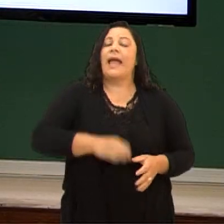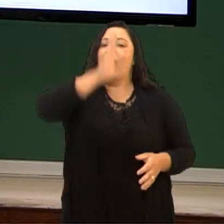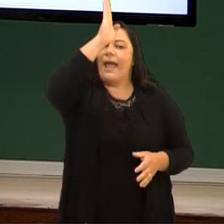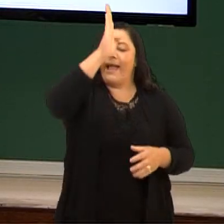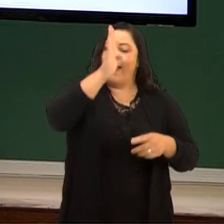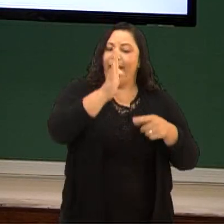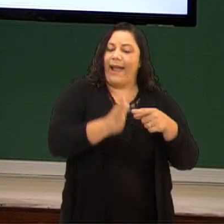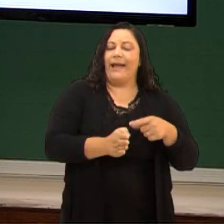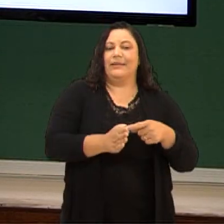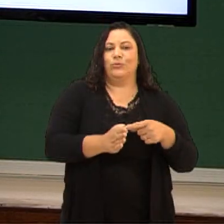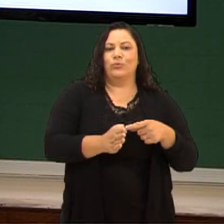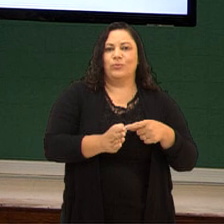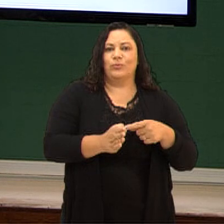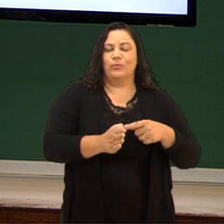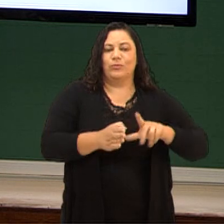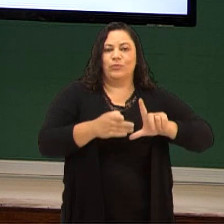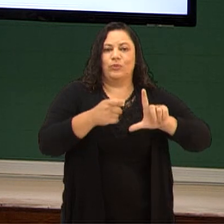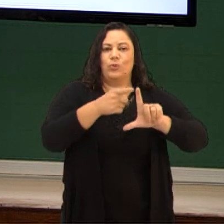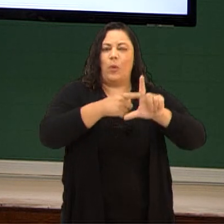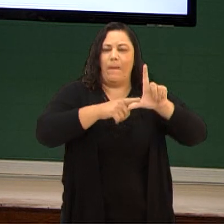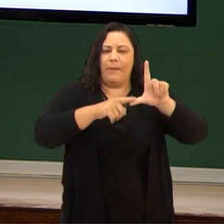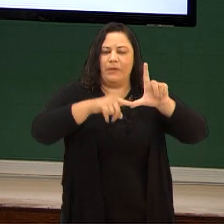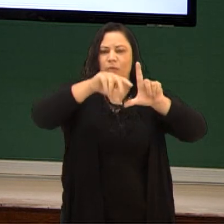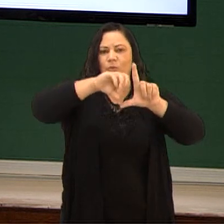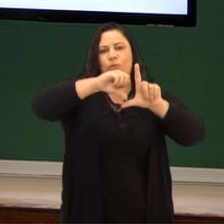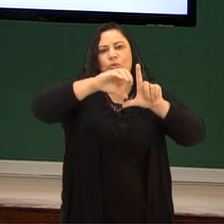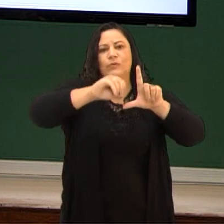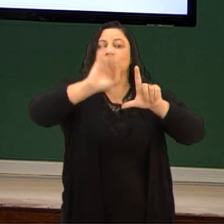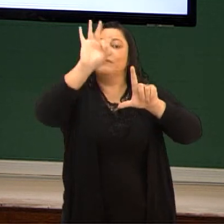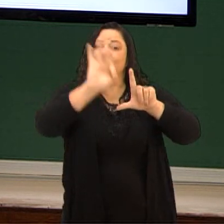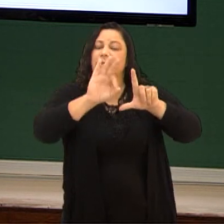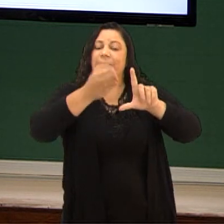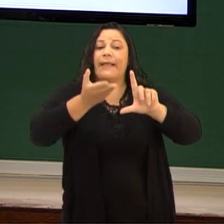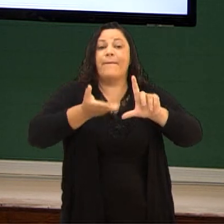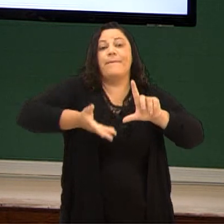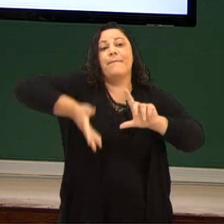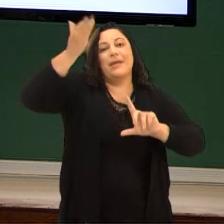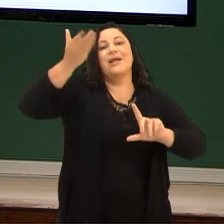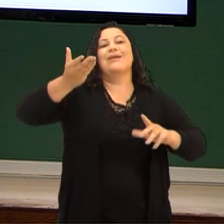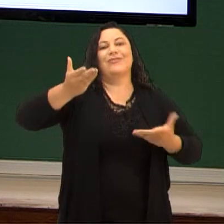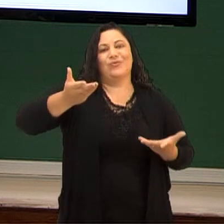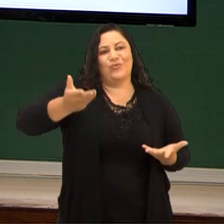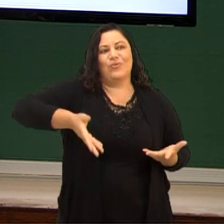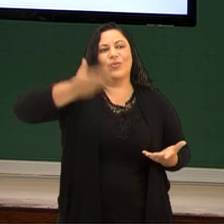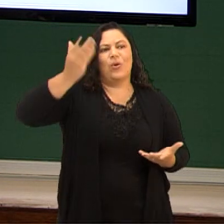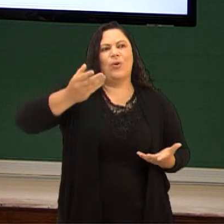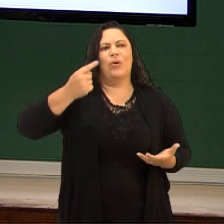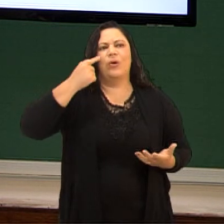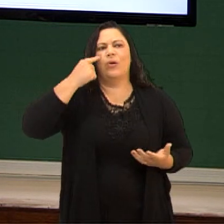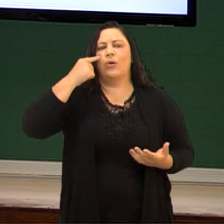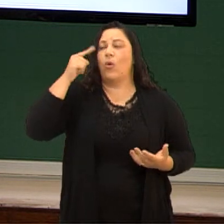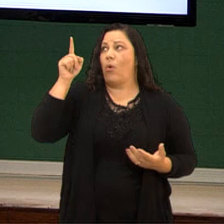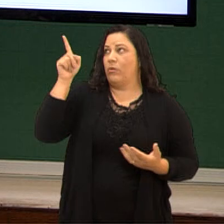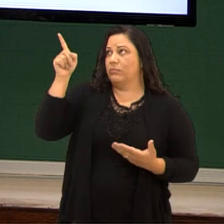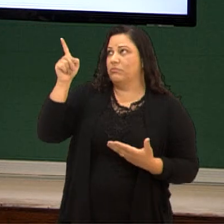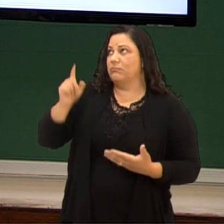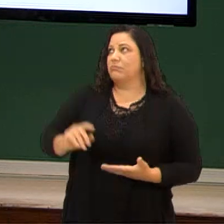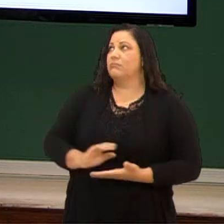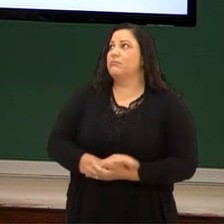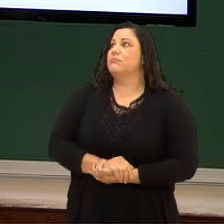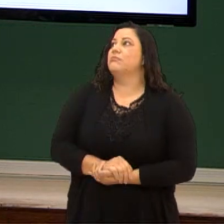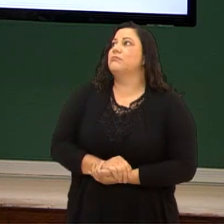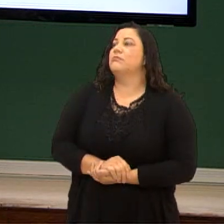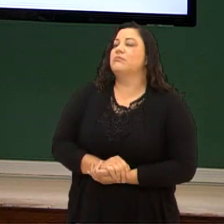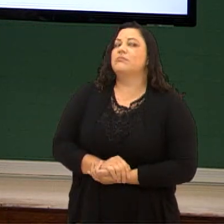maior que 90 graus. Se vocês colocarem aqui, podem observar que ele, olha como ele é maior que 90 graus.